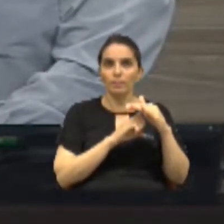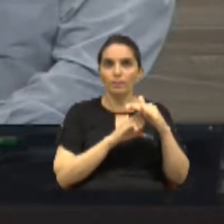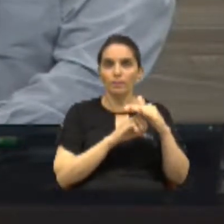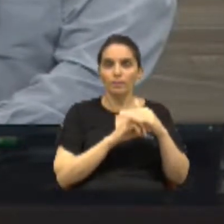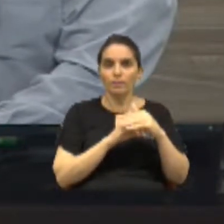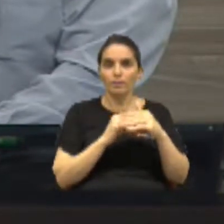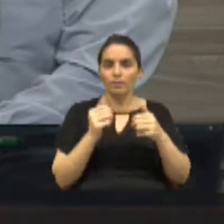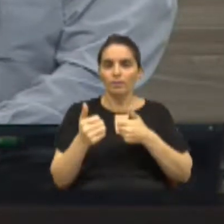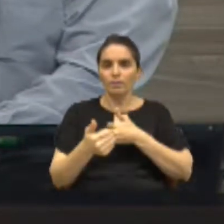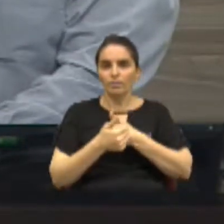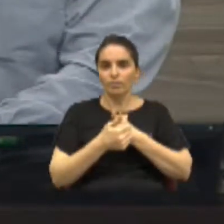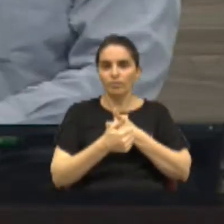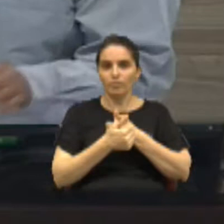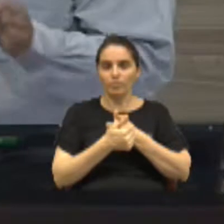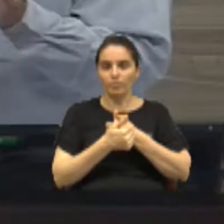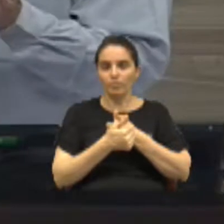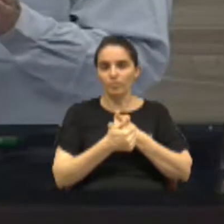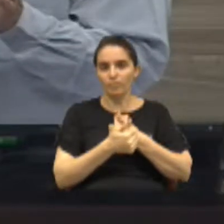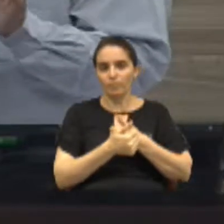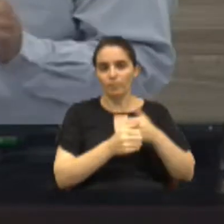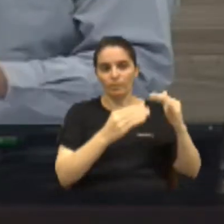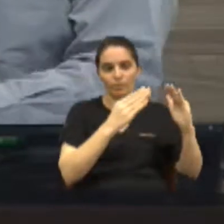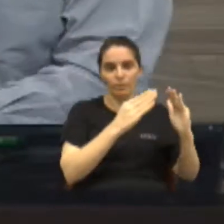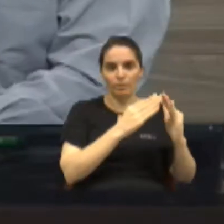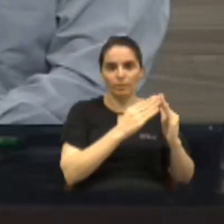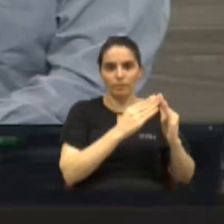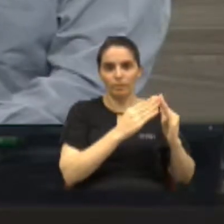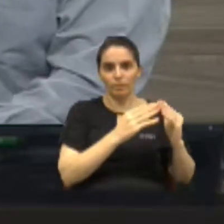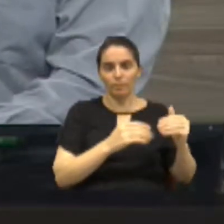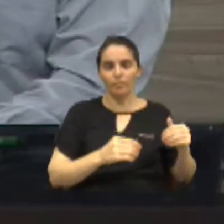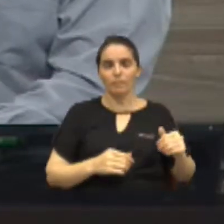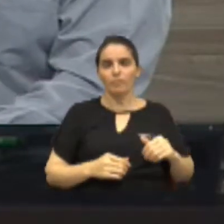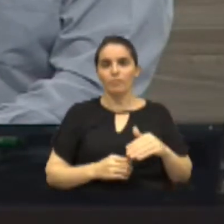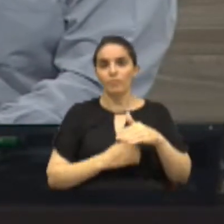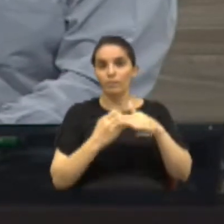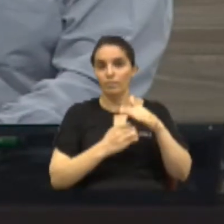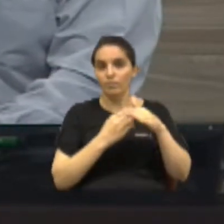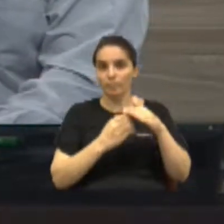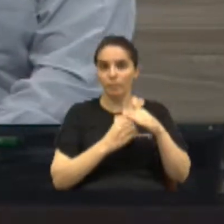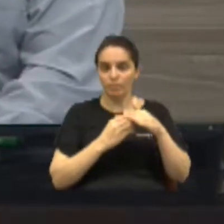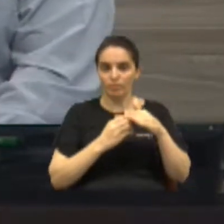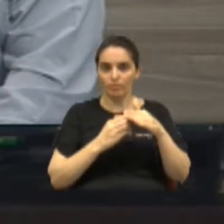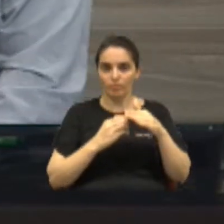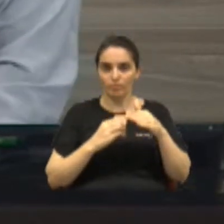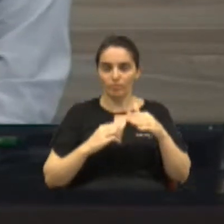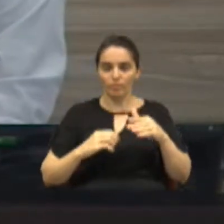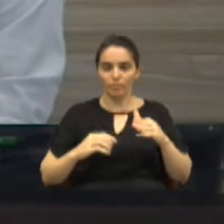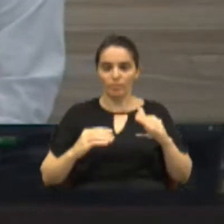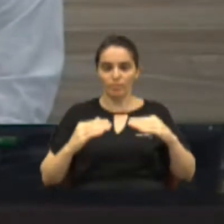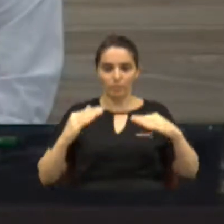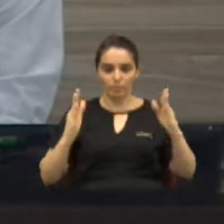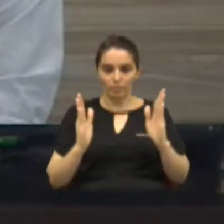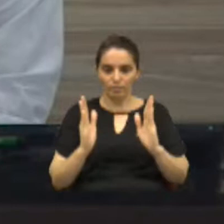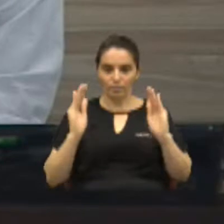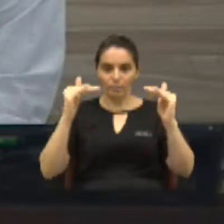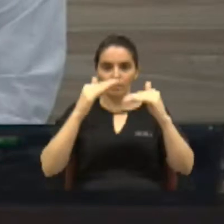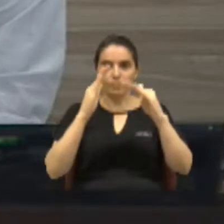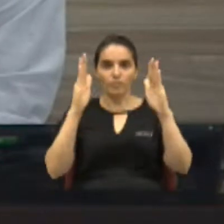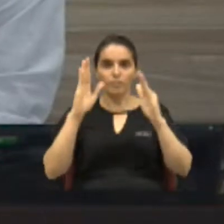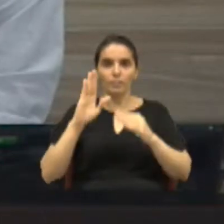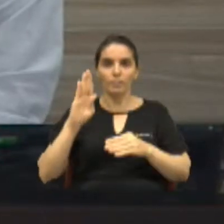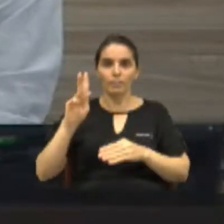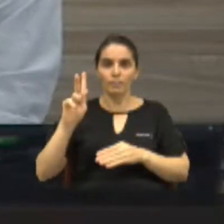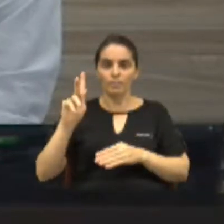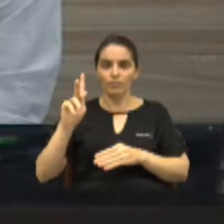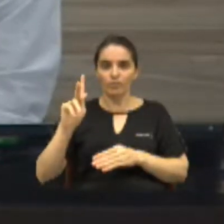ali perto da Fundação Casa, tijolos, blocos, Bahia, está lá também,